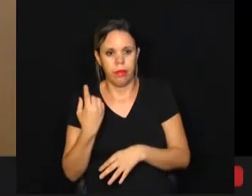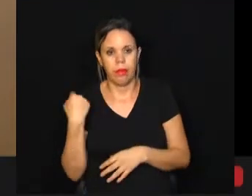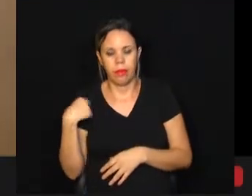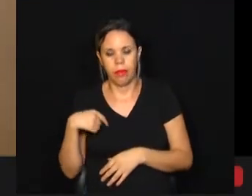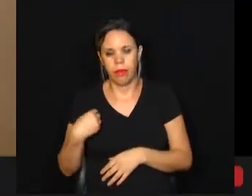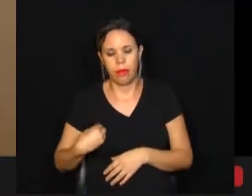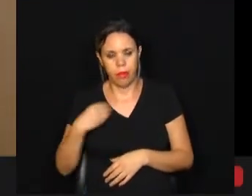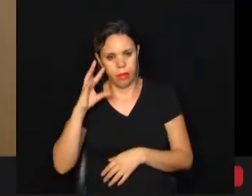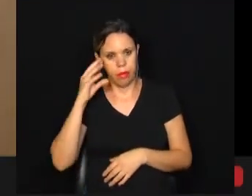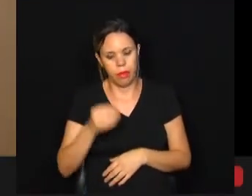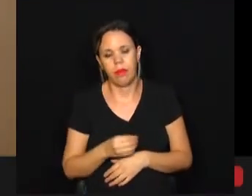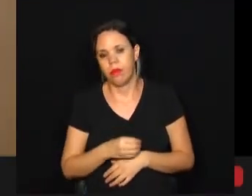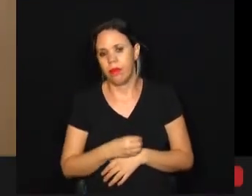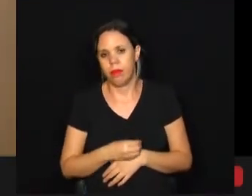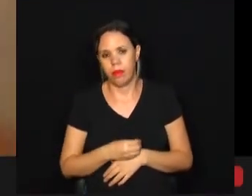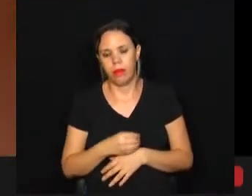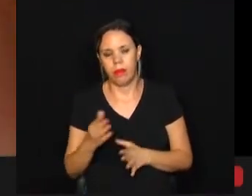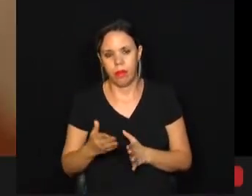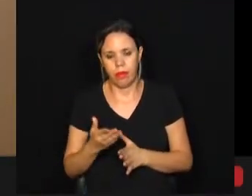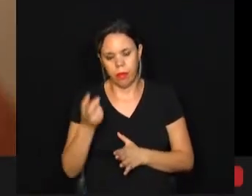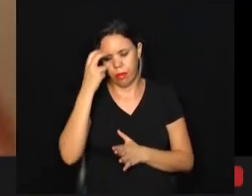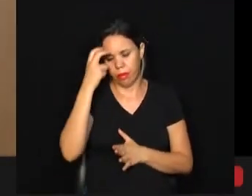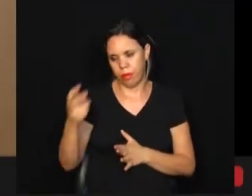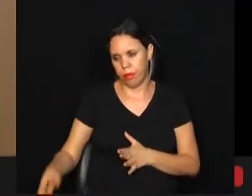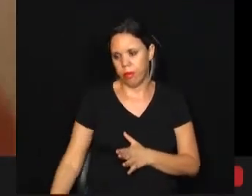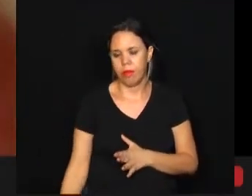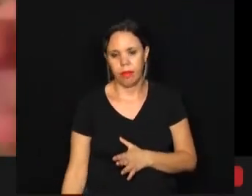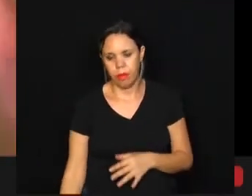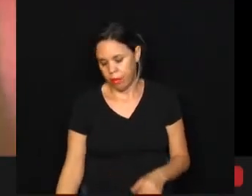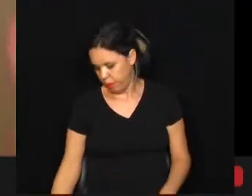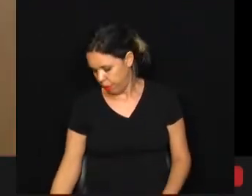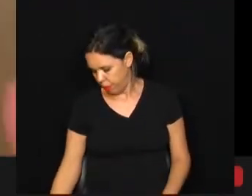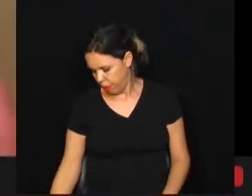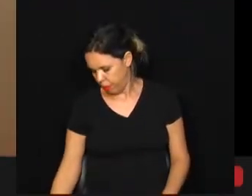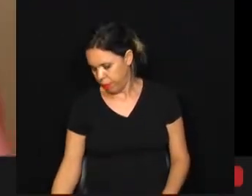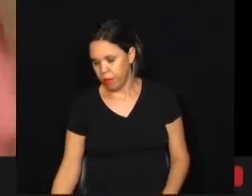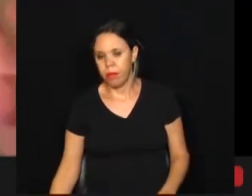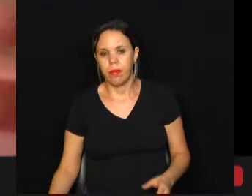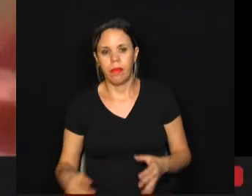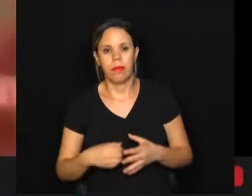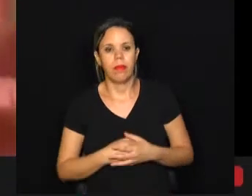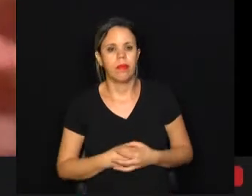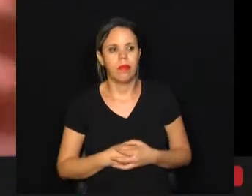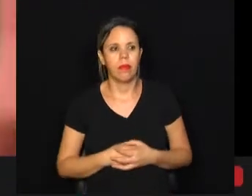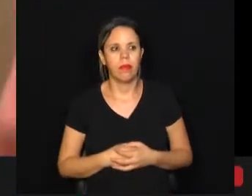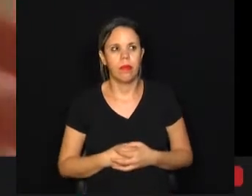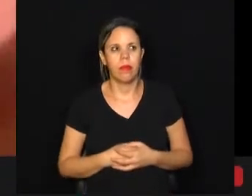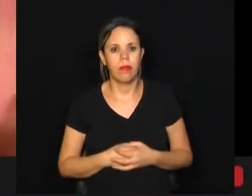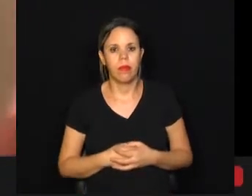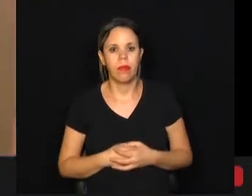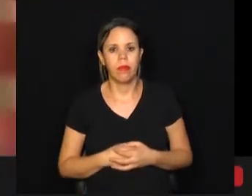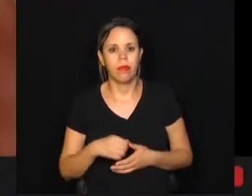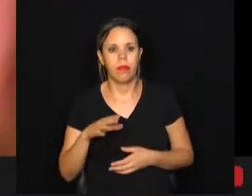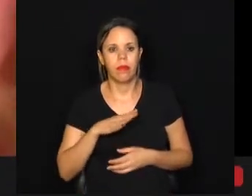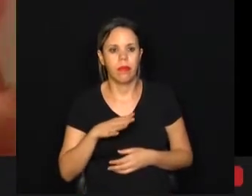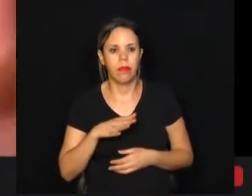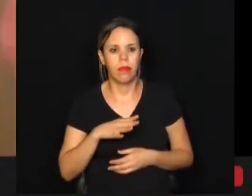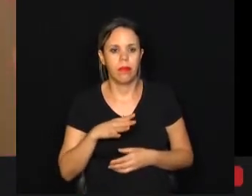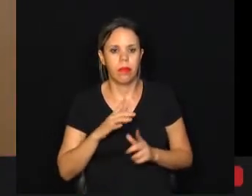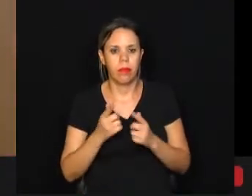gente entendeu, enquanto produção cultural, que a cada ano era como se a cidade, a